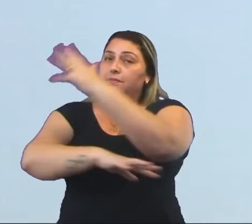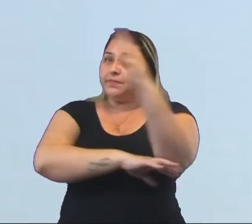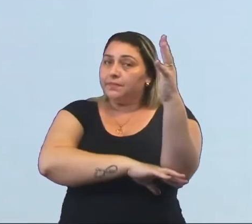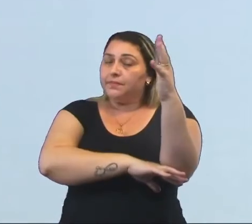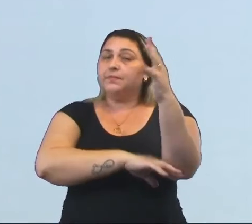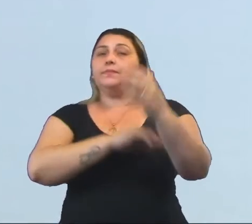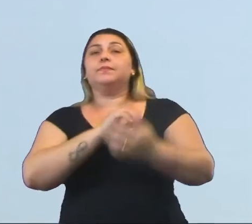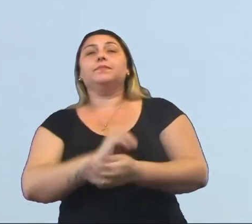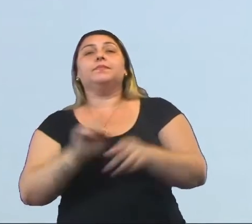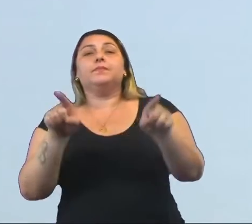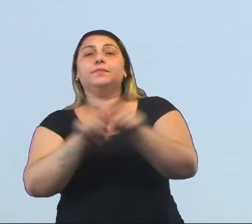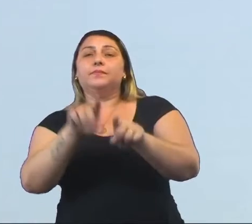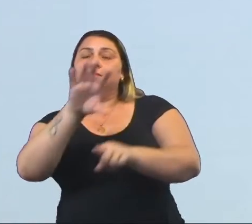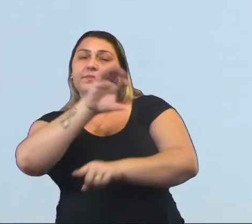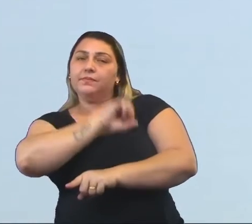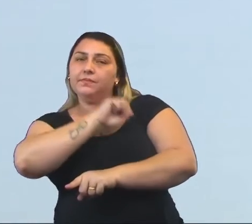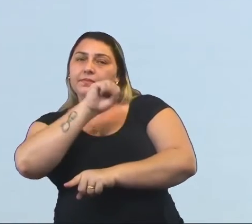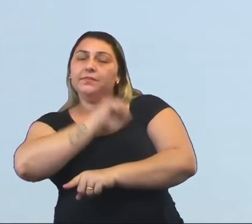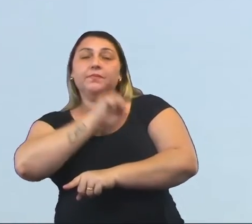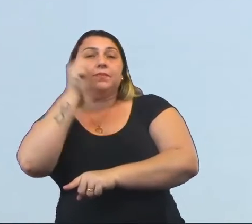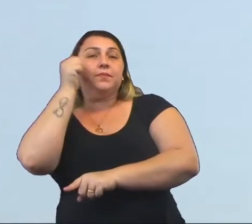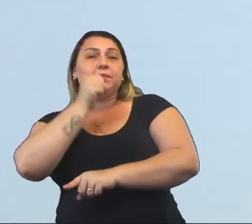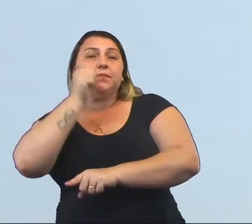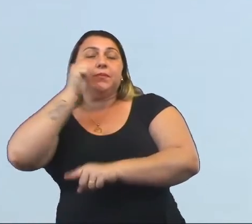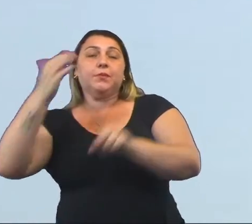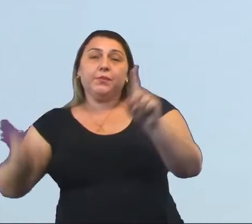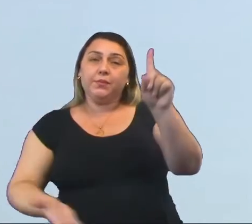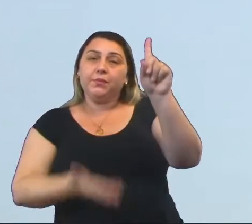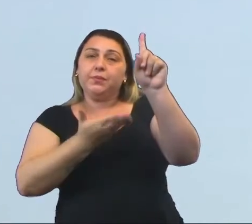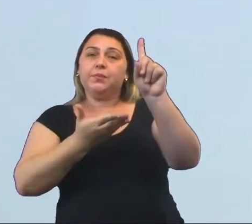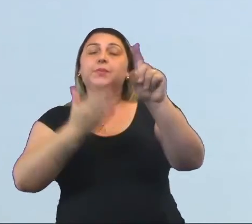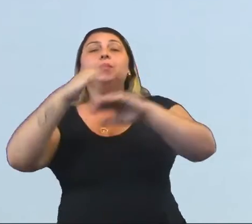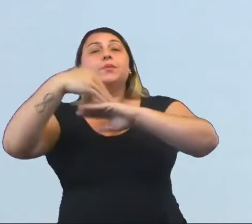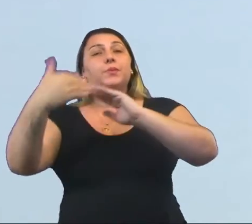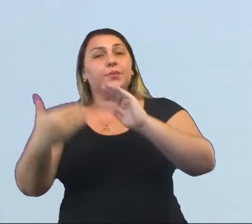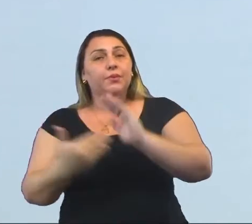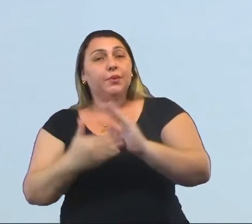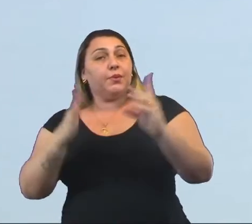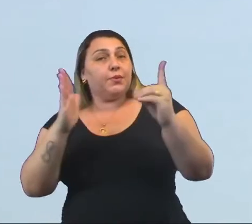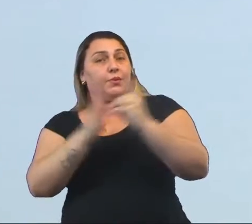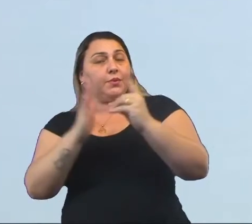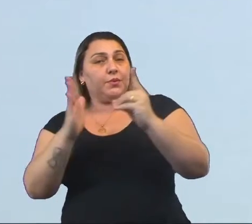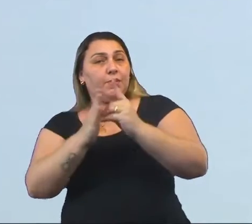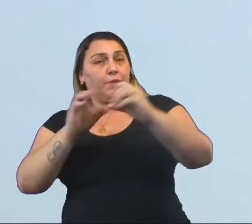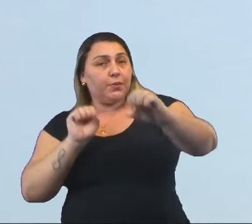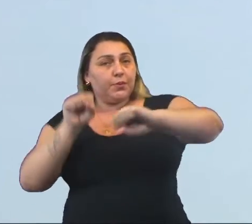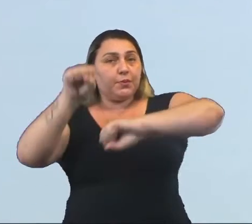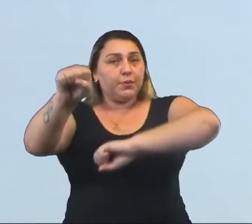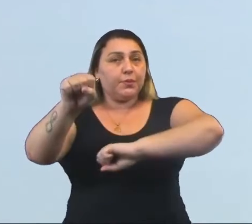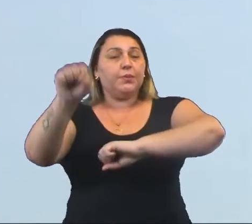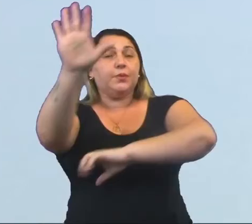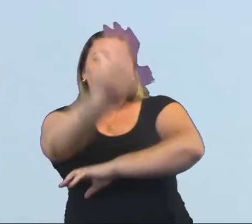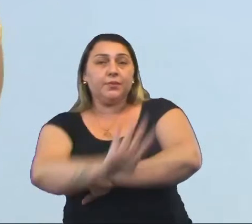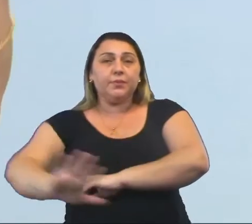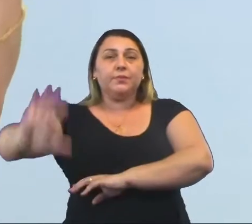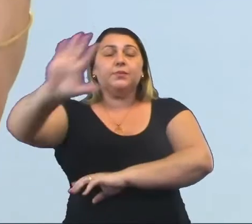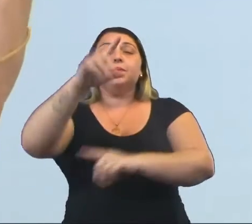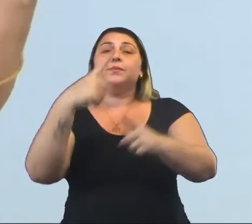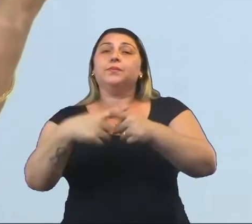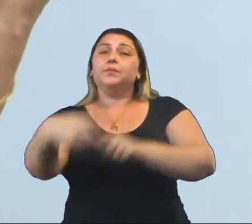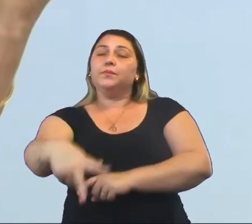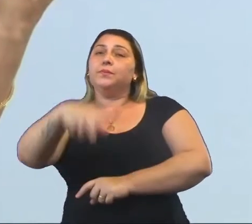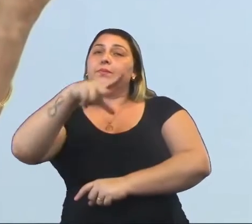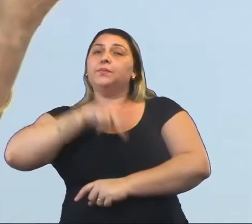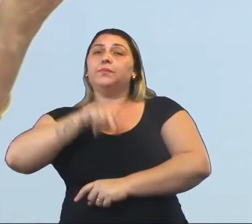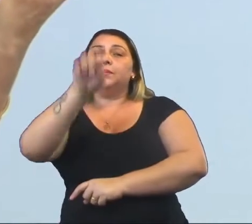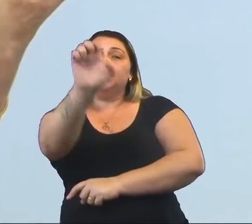a idealização do amor, da mulher, a idealização do indígena ou do herói nacional, porque em Portugal e na